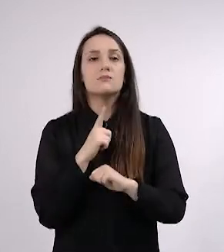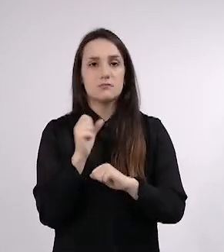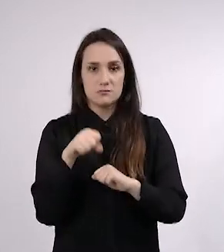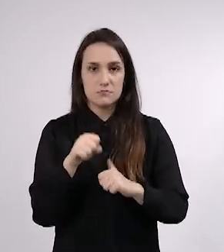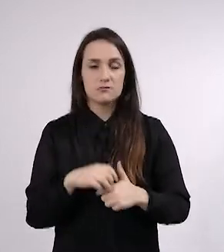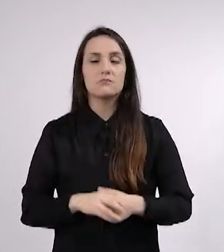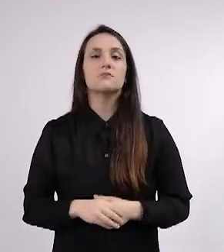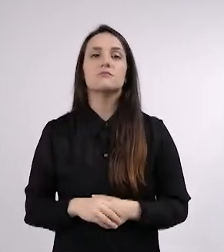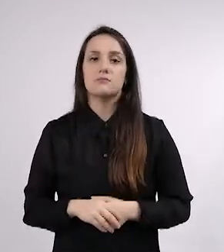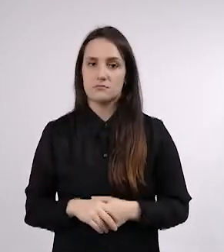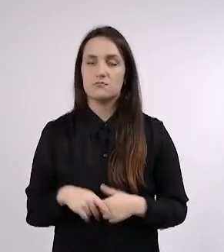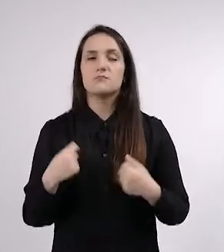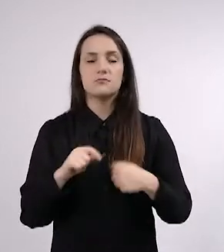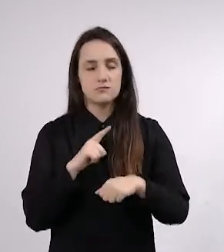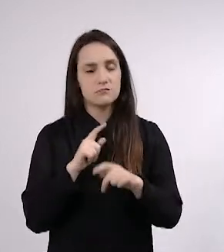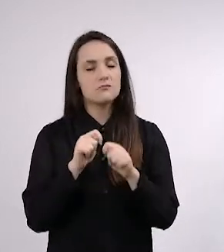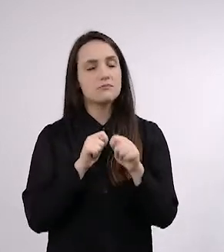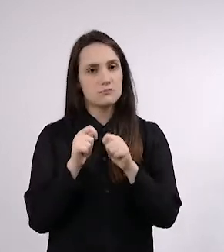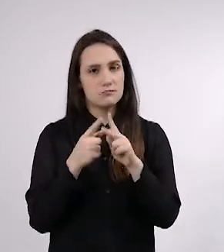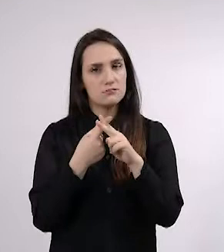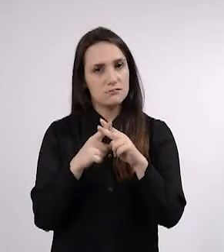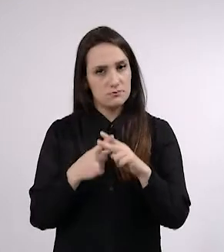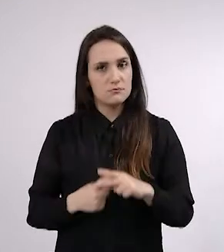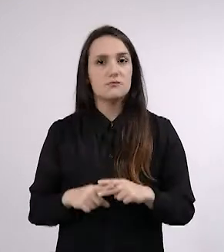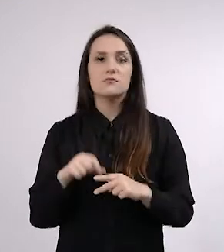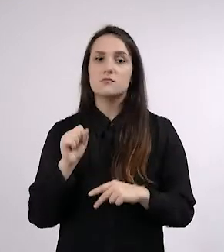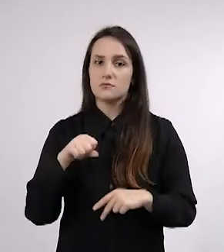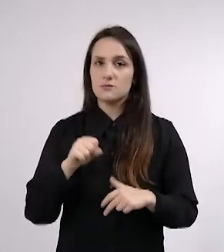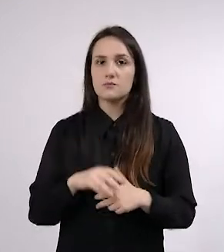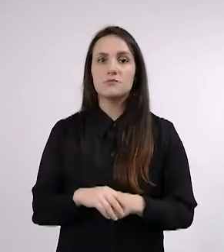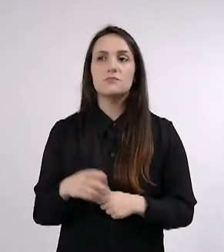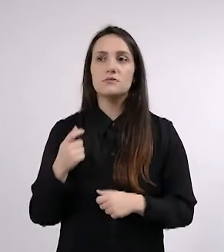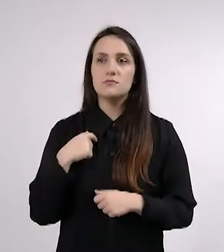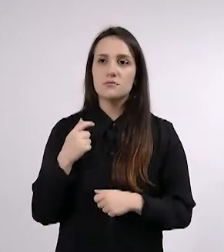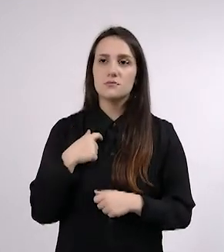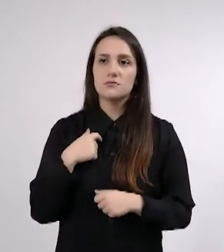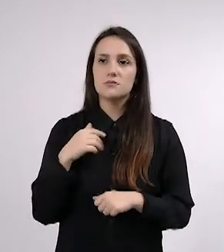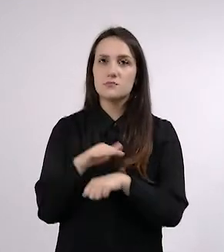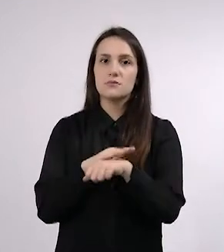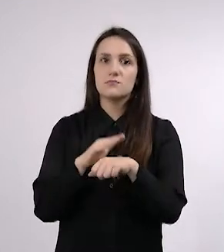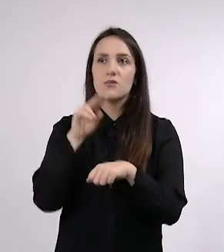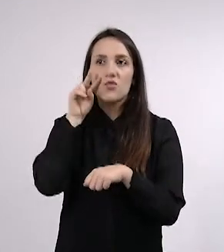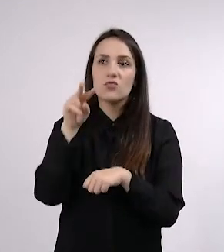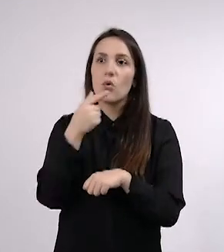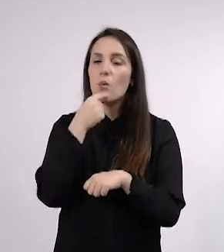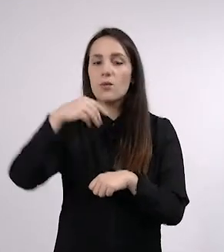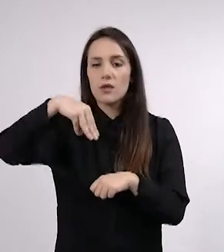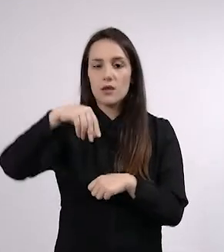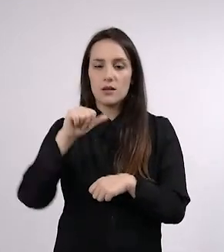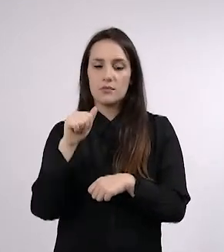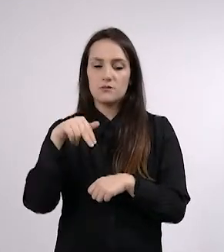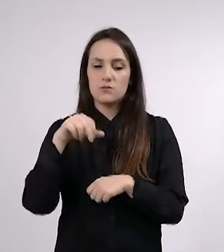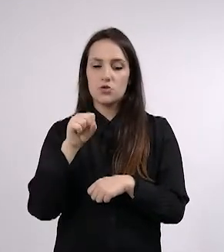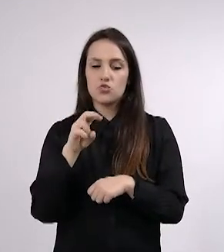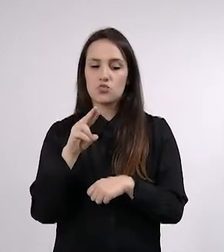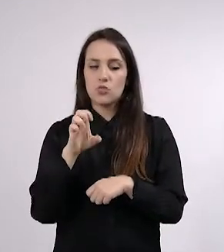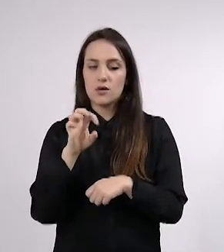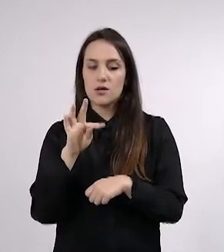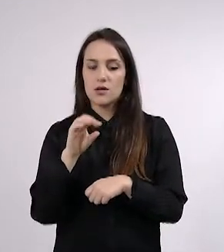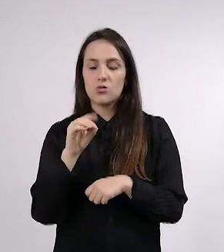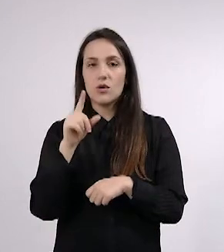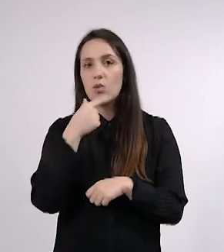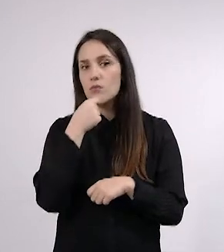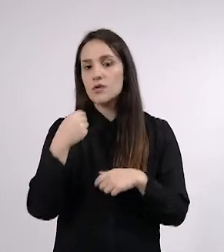de ajuste, é isso? Tem que ter ajuste. Eu entendo assim, ouvindo o Mansueto, que trabalha no